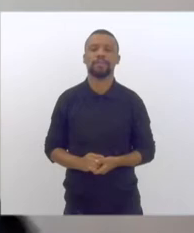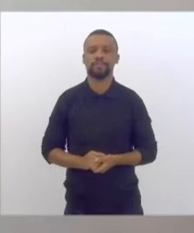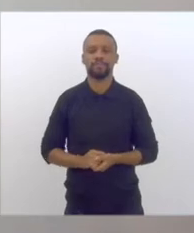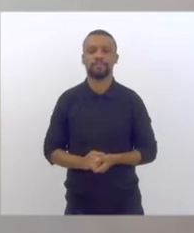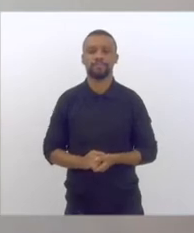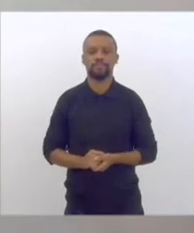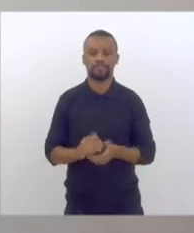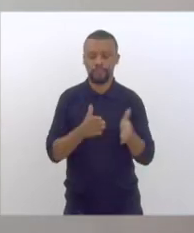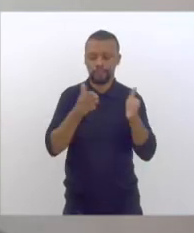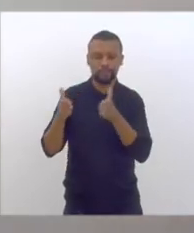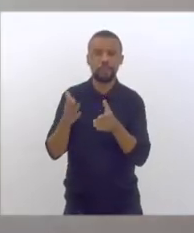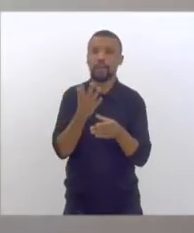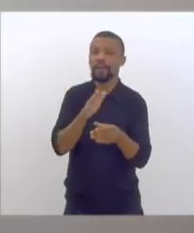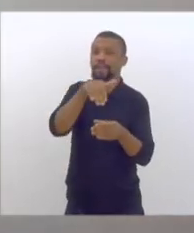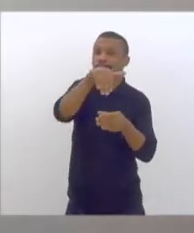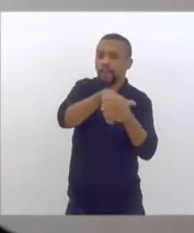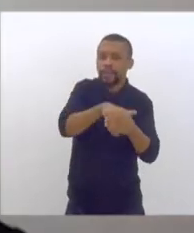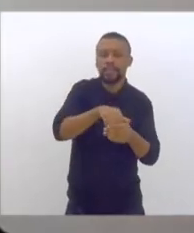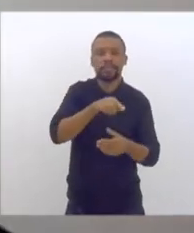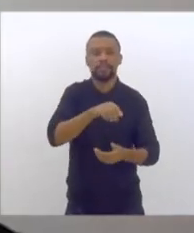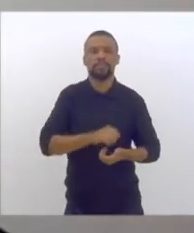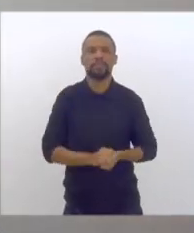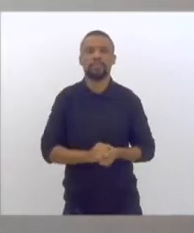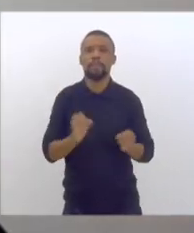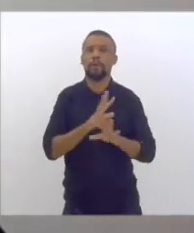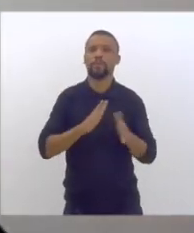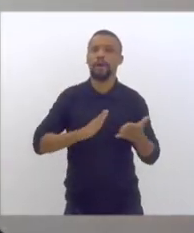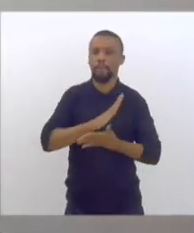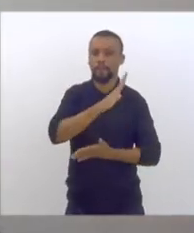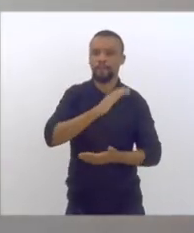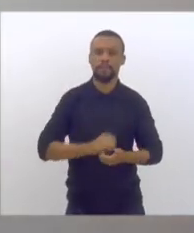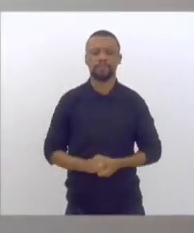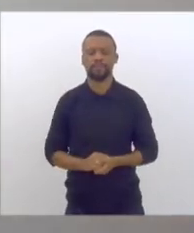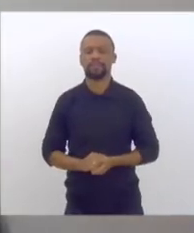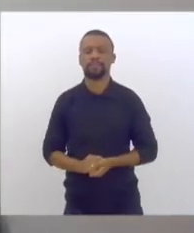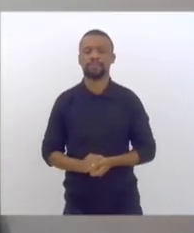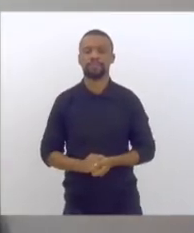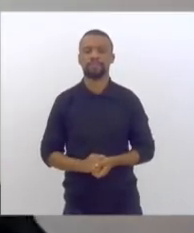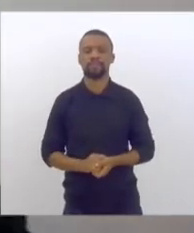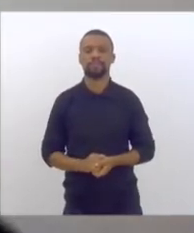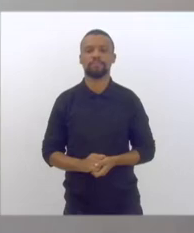a votação e aprovado